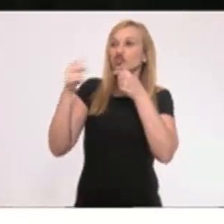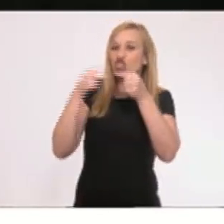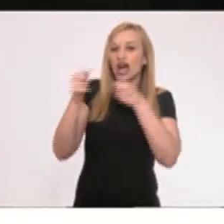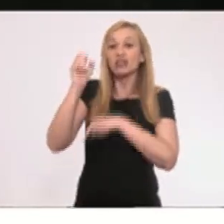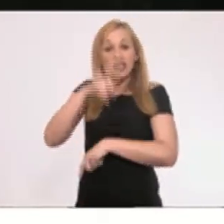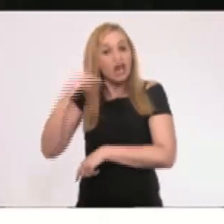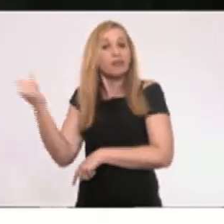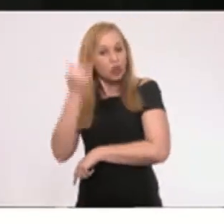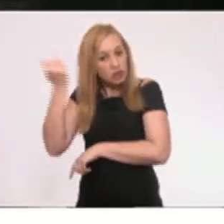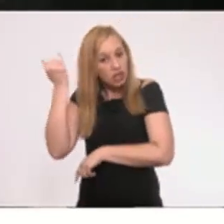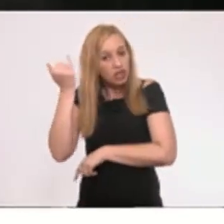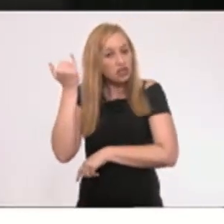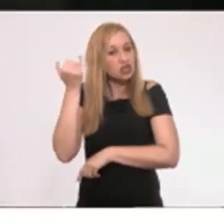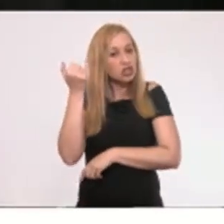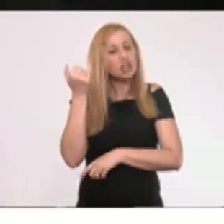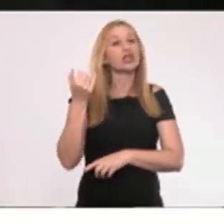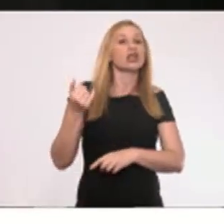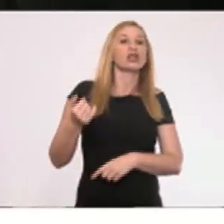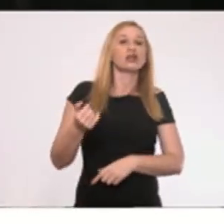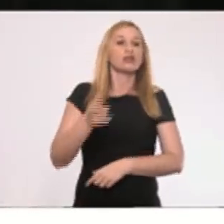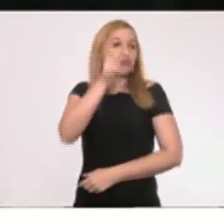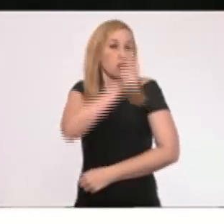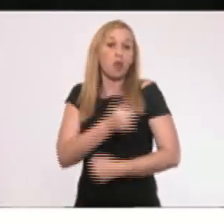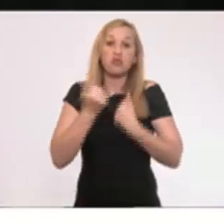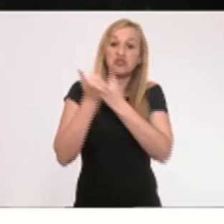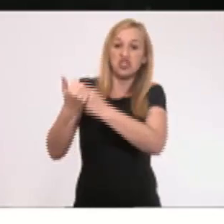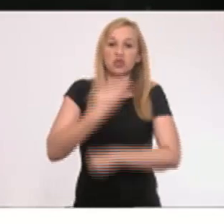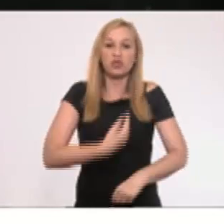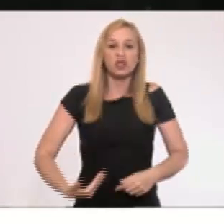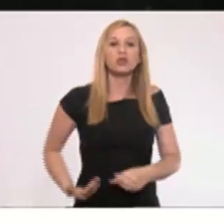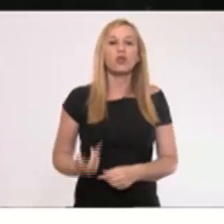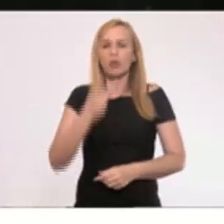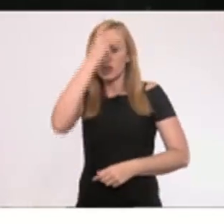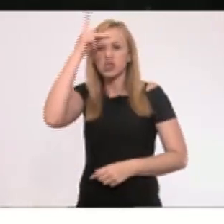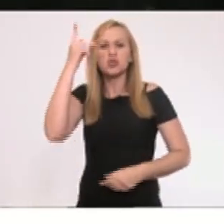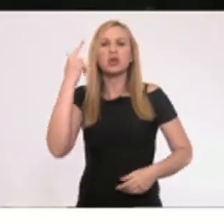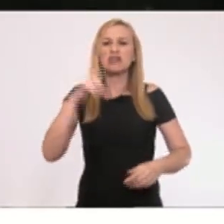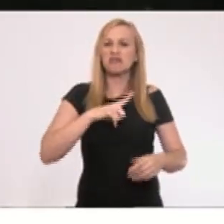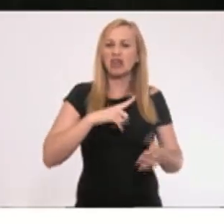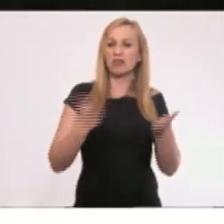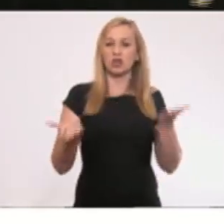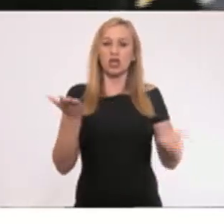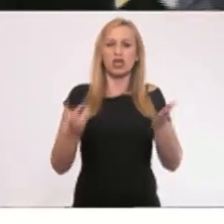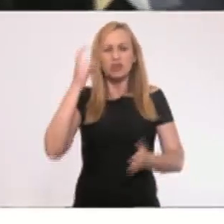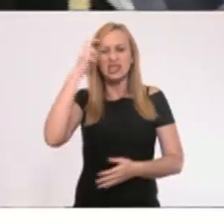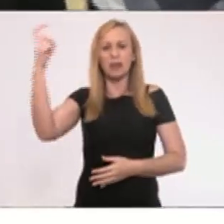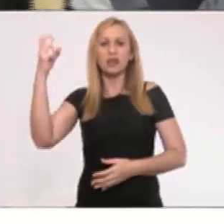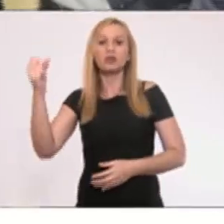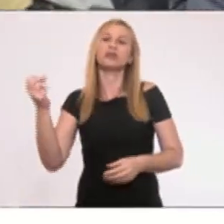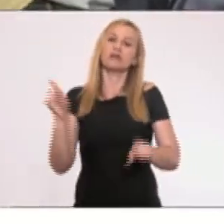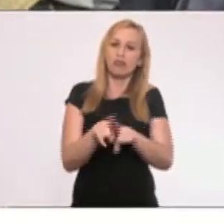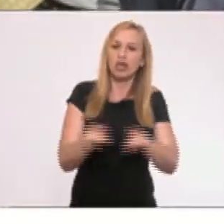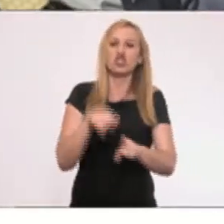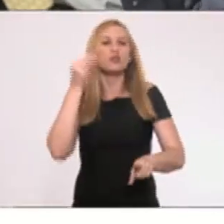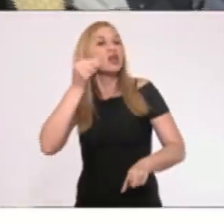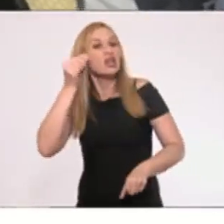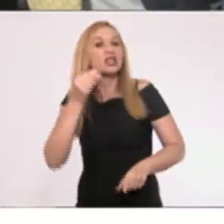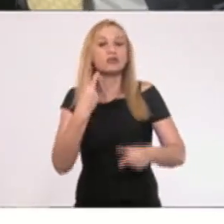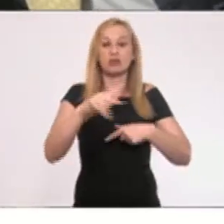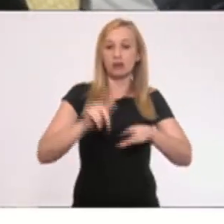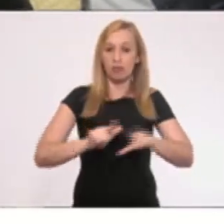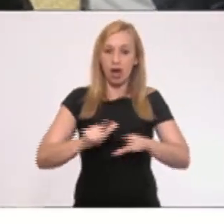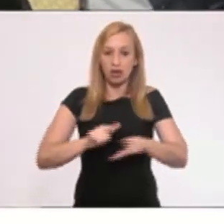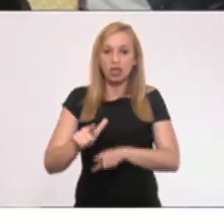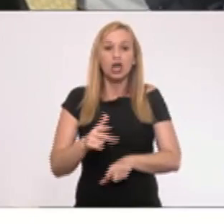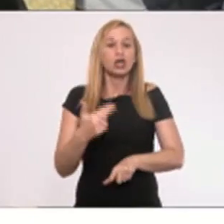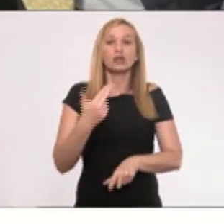muito importante ter na figura como vice-governador um cara que tem equilíbrio, sabedoria e experiência para exercer a função. Então,